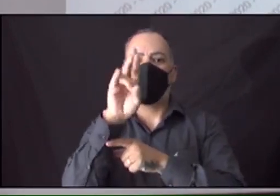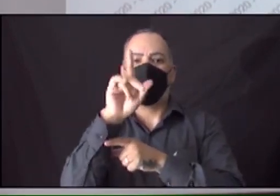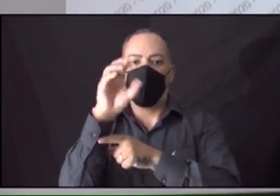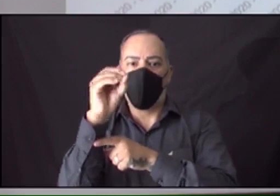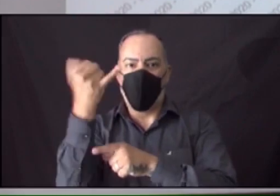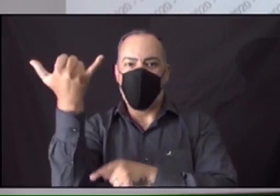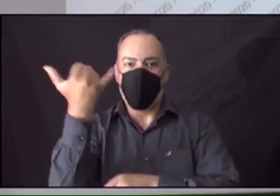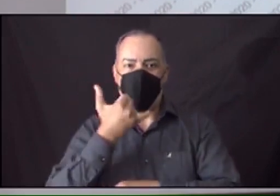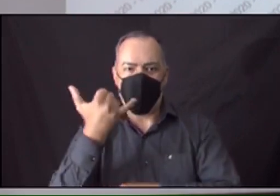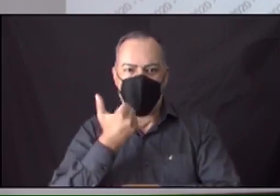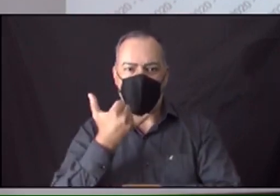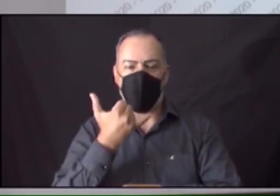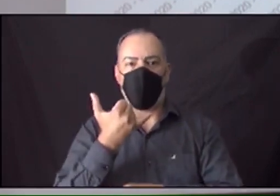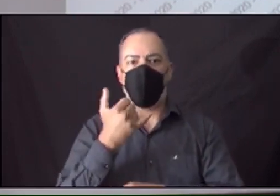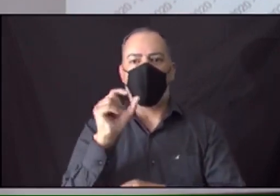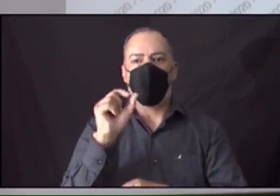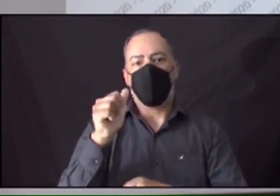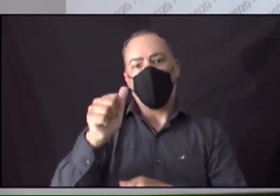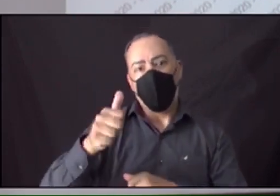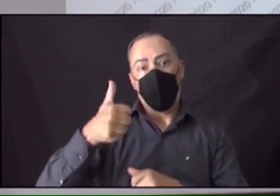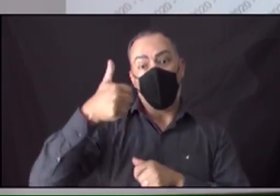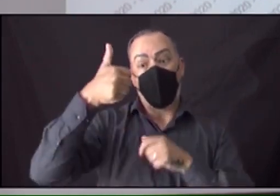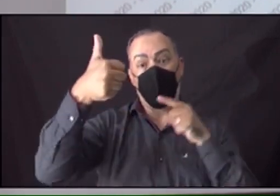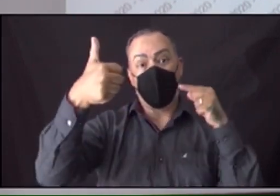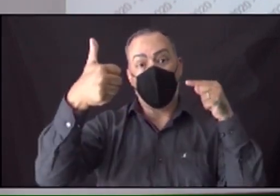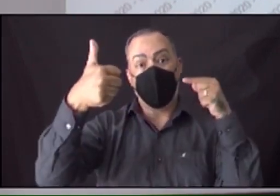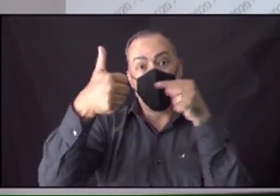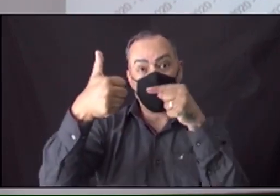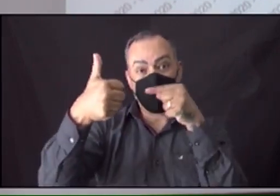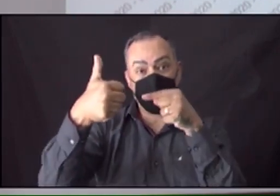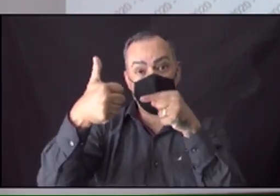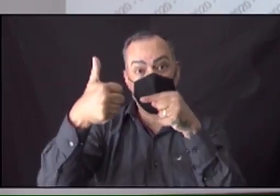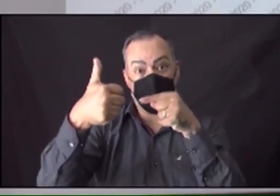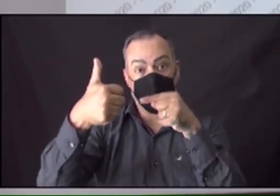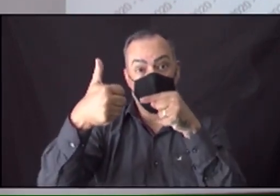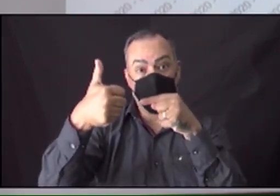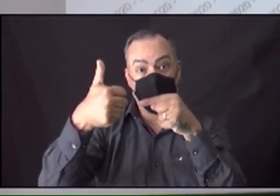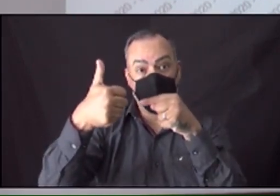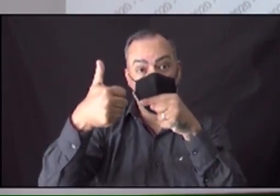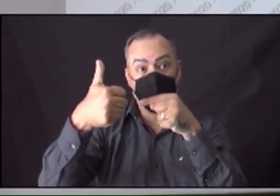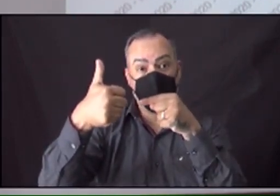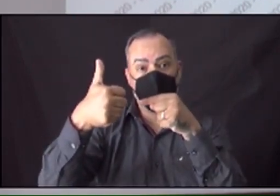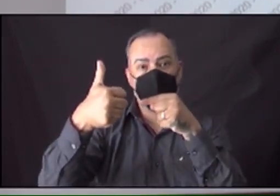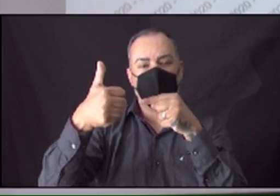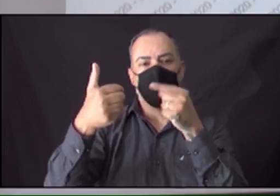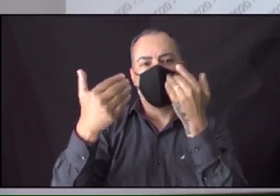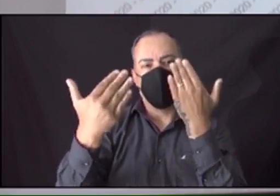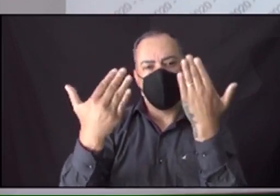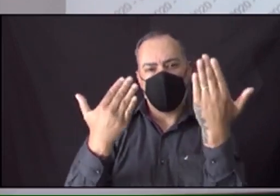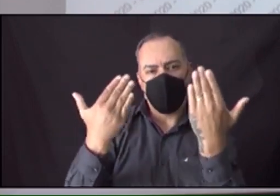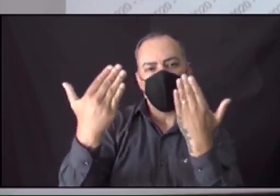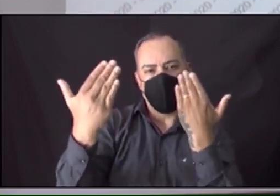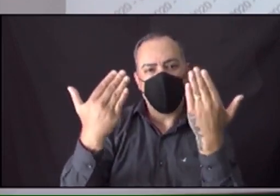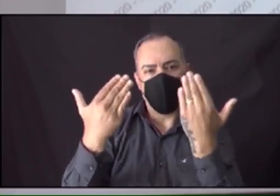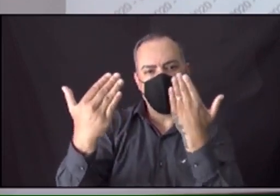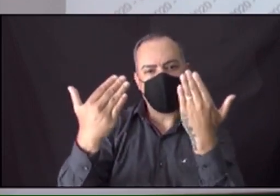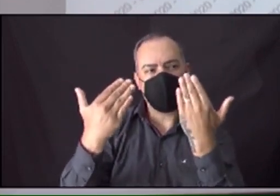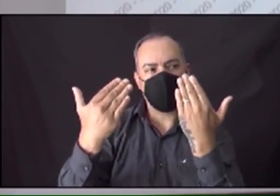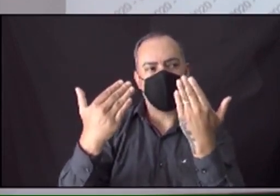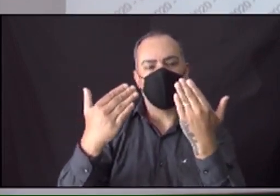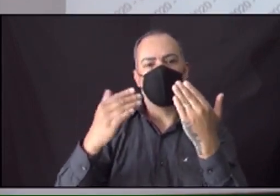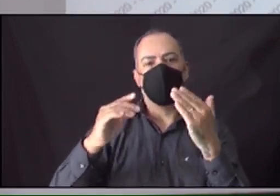casos positivos, eles são maiores, eles já têm essa comparação. Tá? E